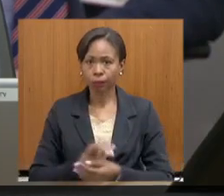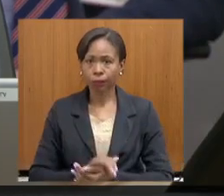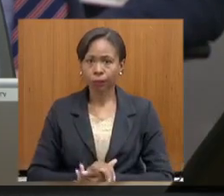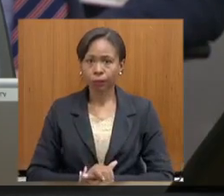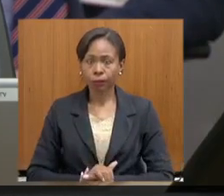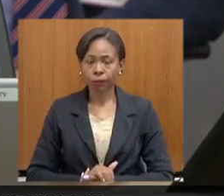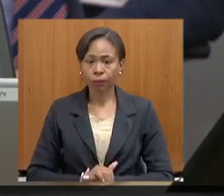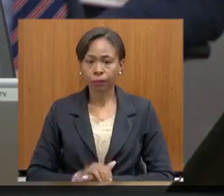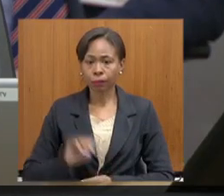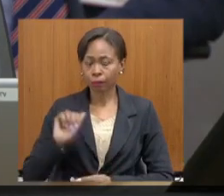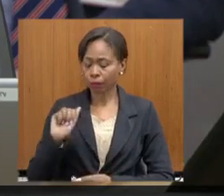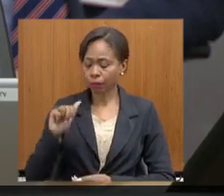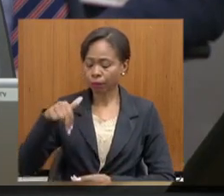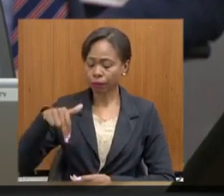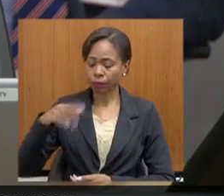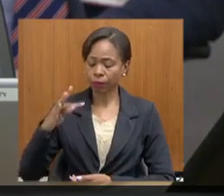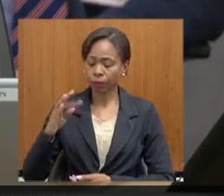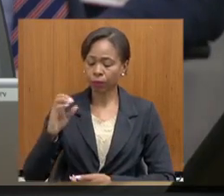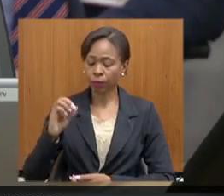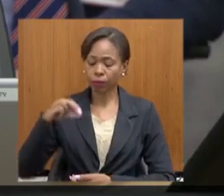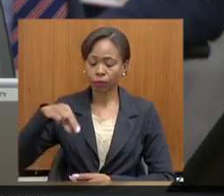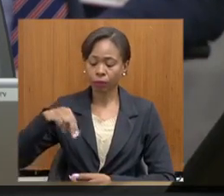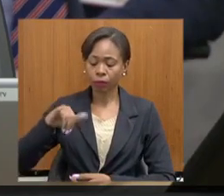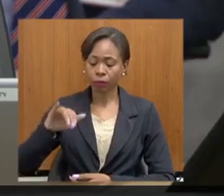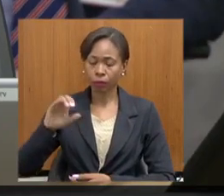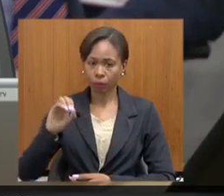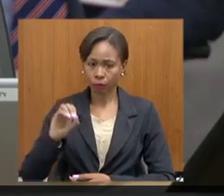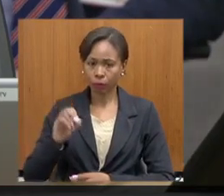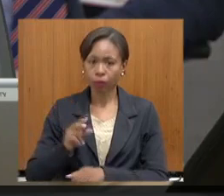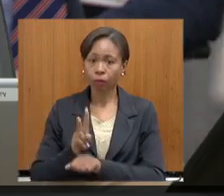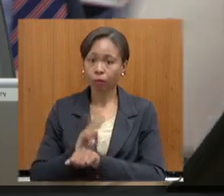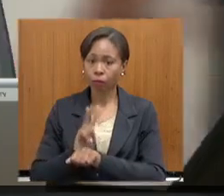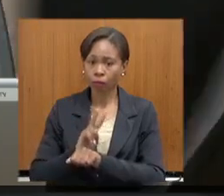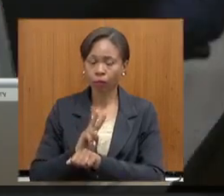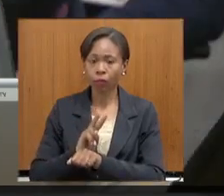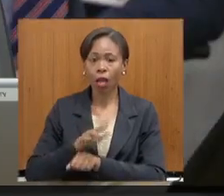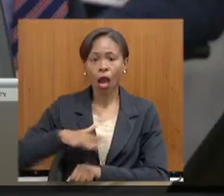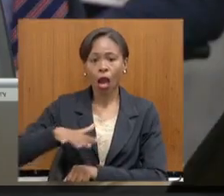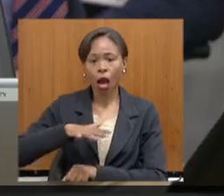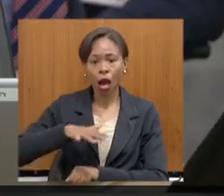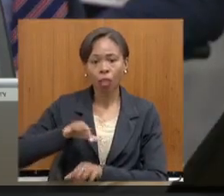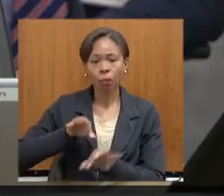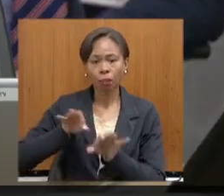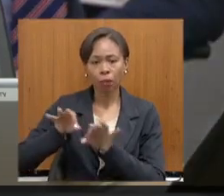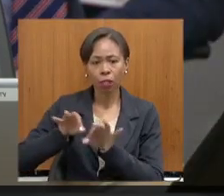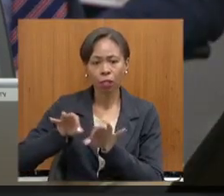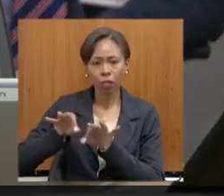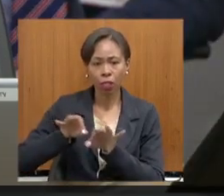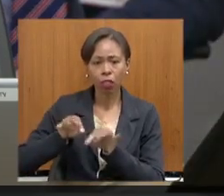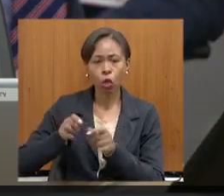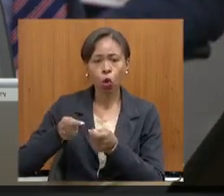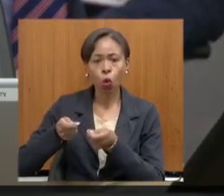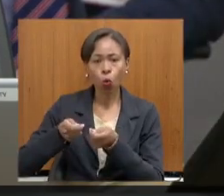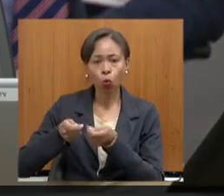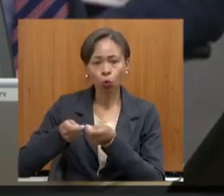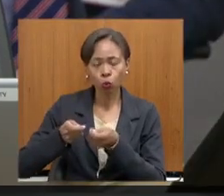Antonio velhos Braga superintendente de planejamento e controle corporativo